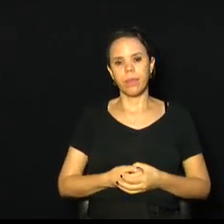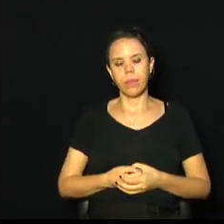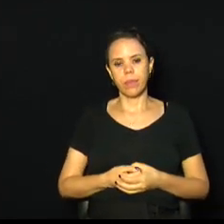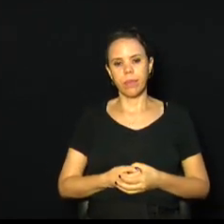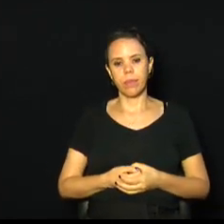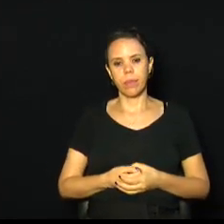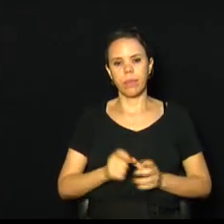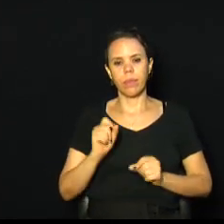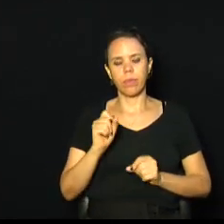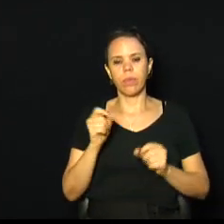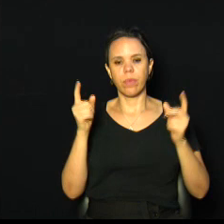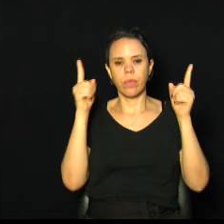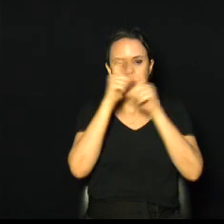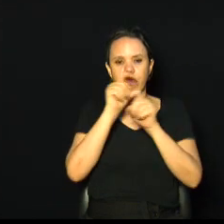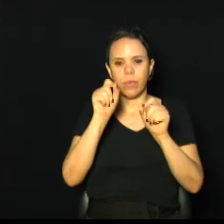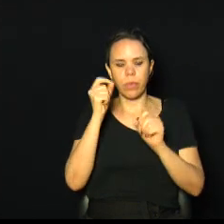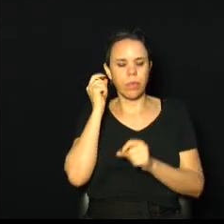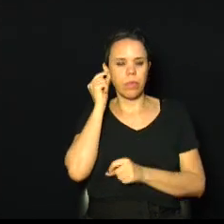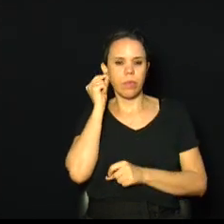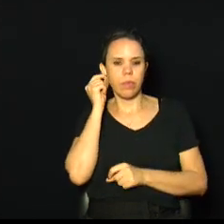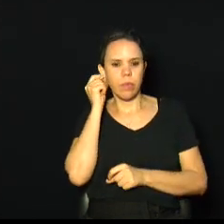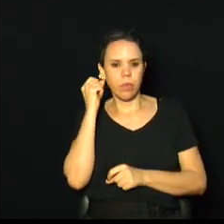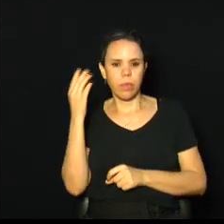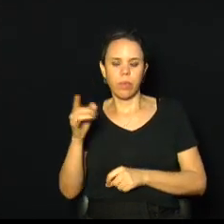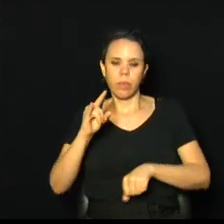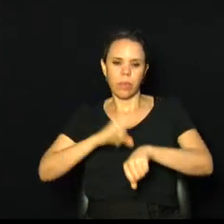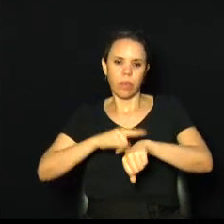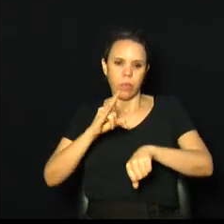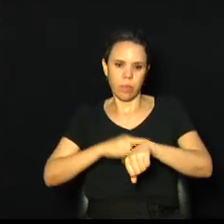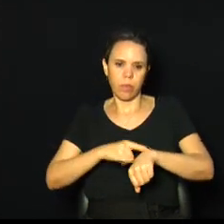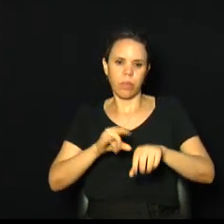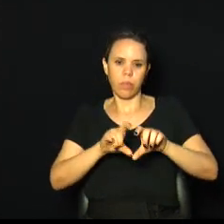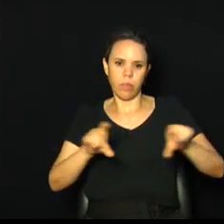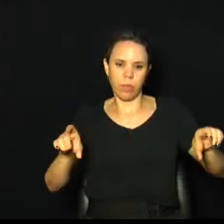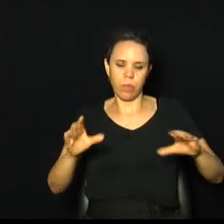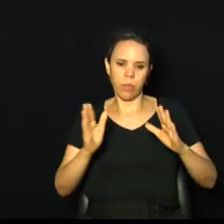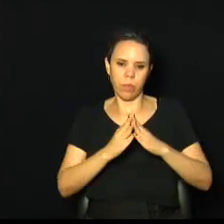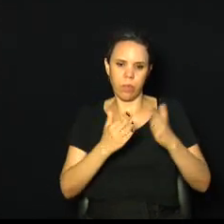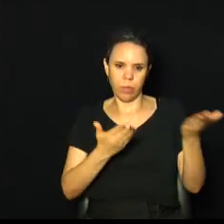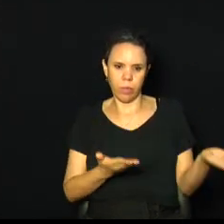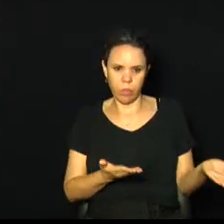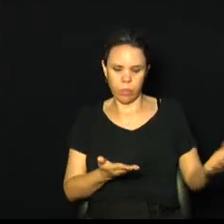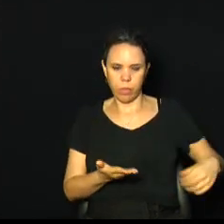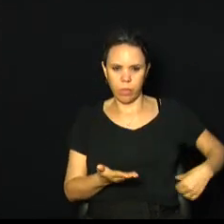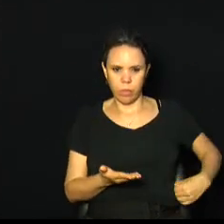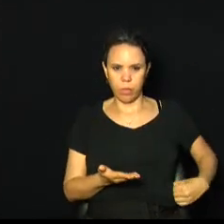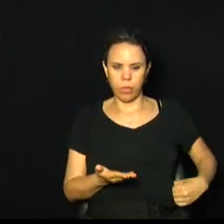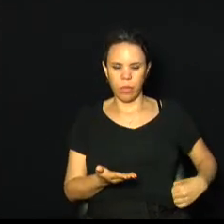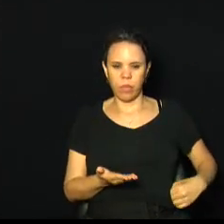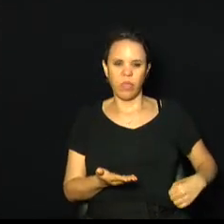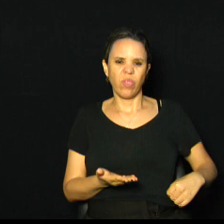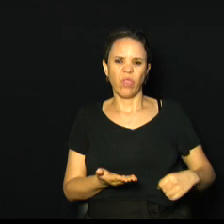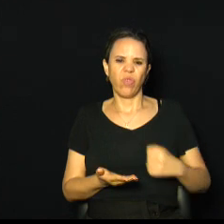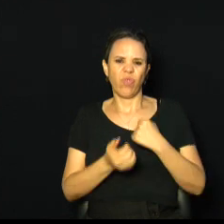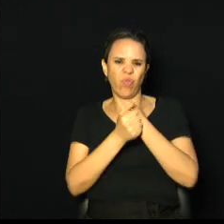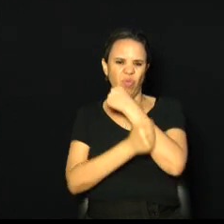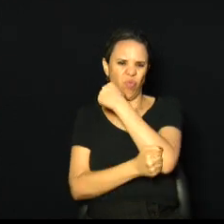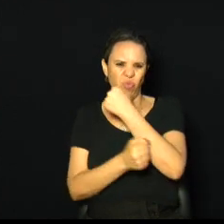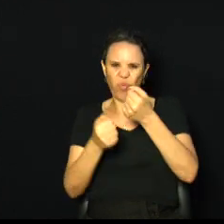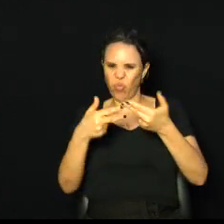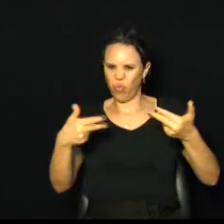O que é mais complicado é o esgoto doméstico, que é os chamados coliformes